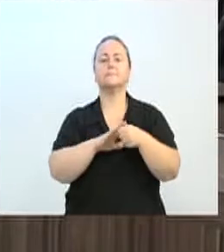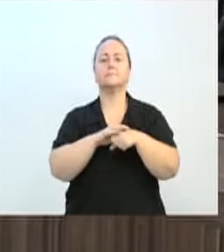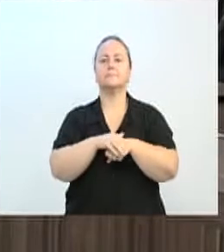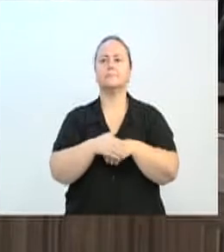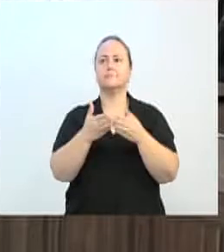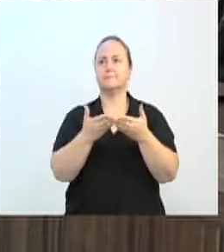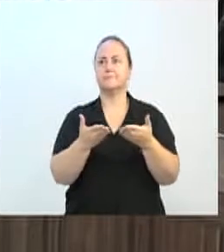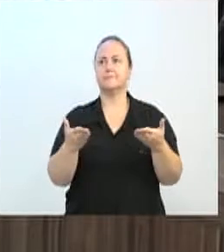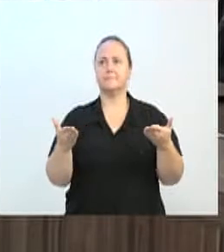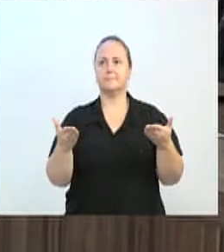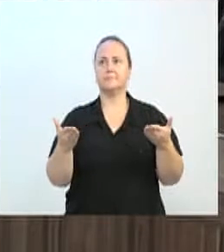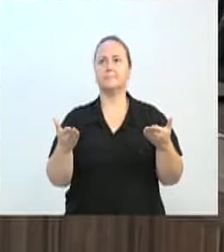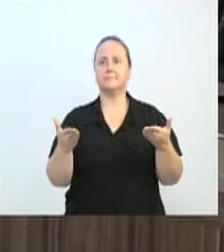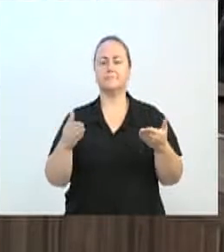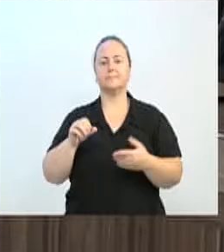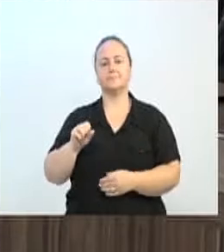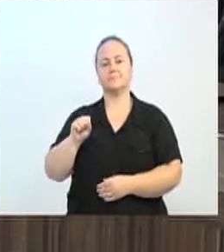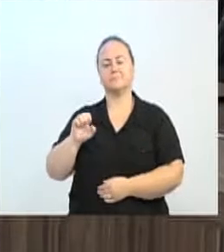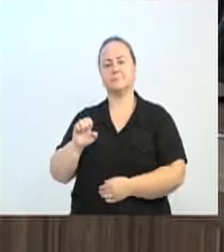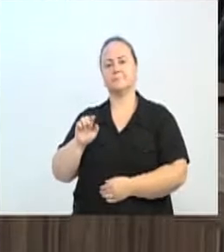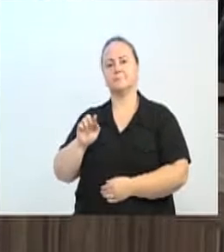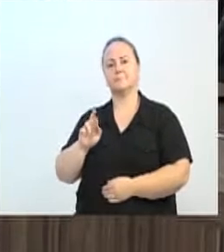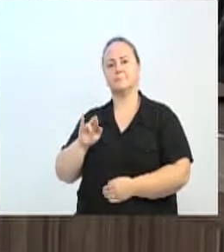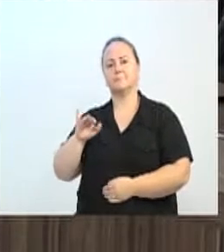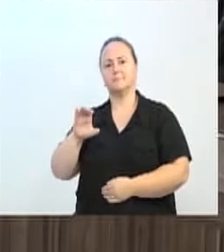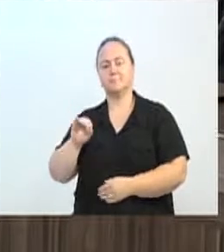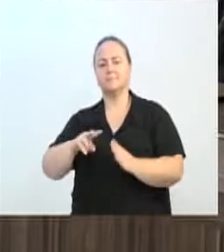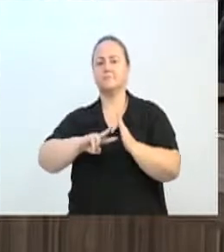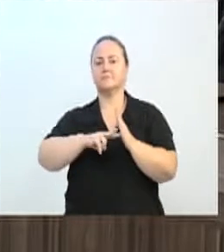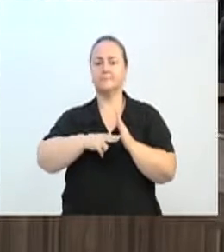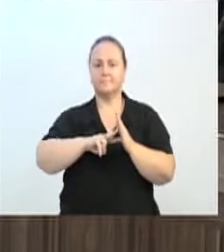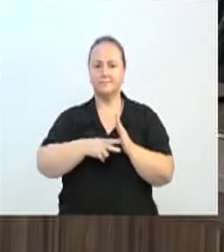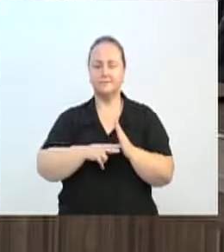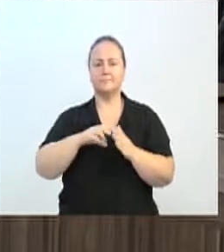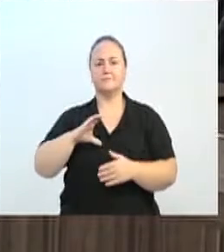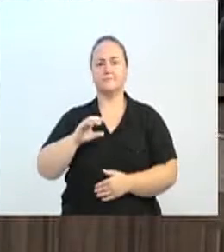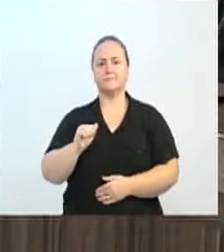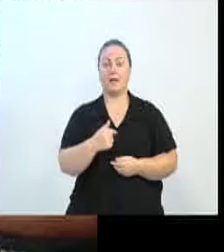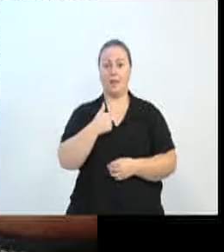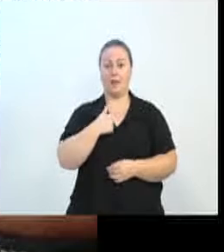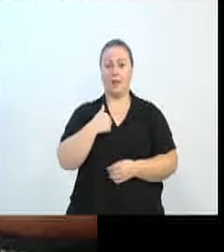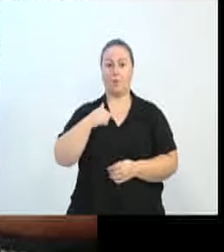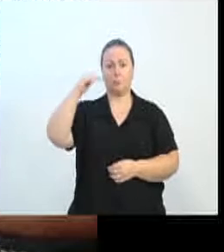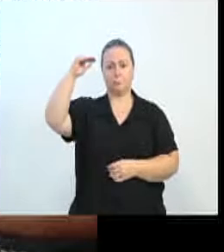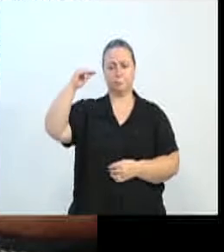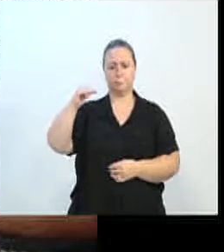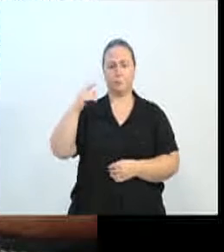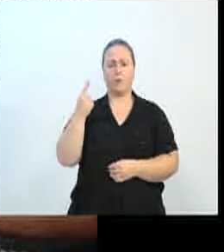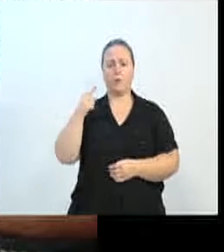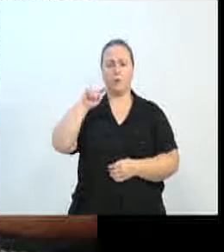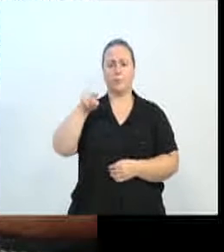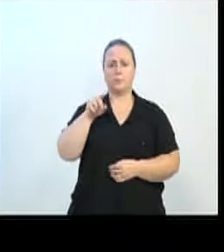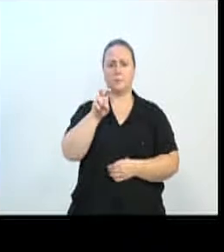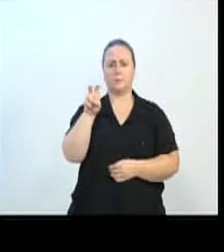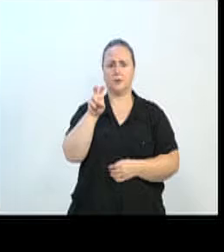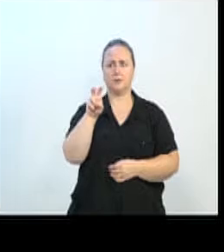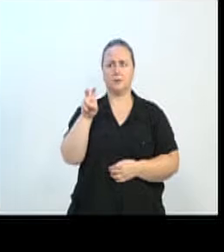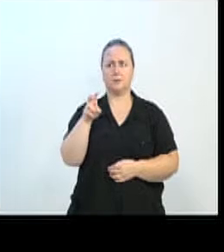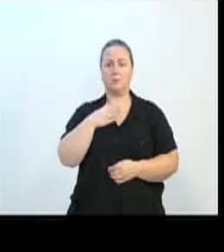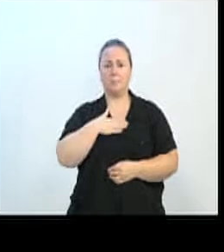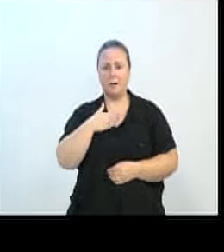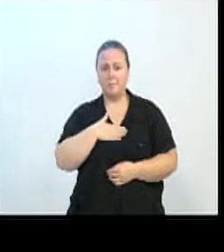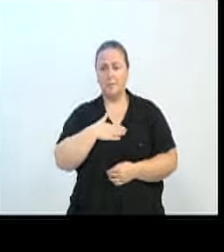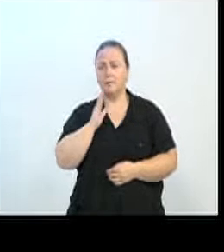proposta pelo vereador do mandato coletivo, Roberto Morauer, e aprovada pelos demais parlamentares. Algumas imagens foram trazidas